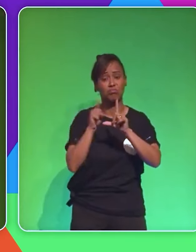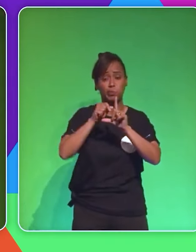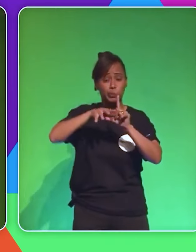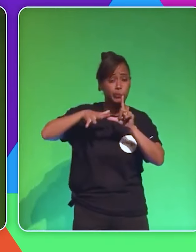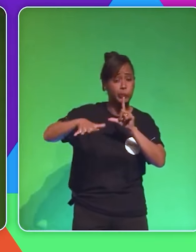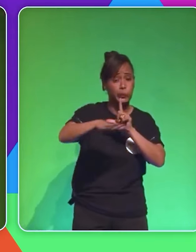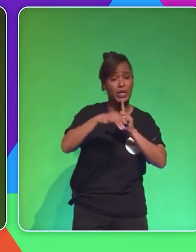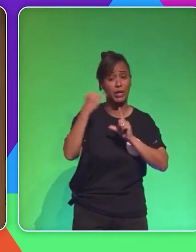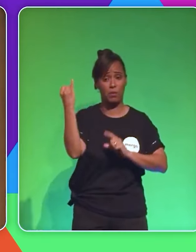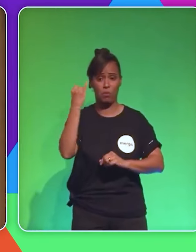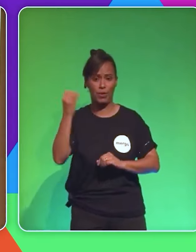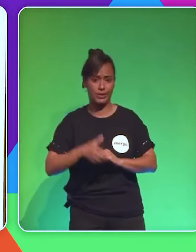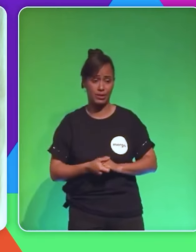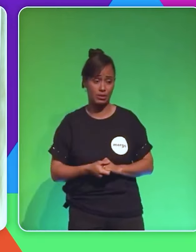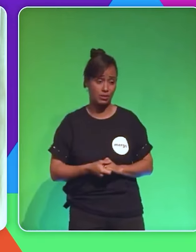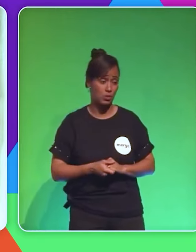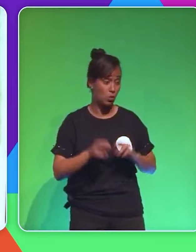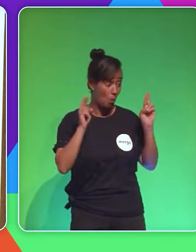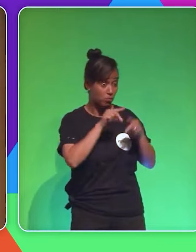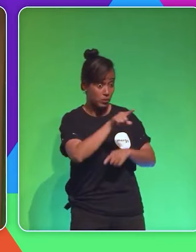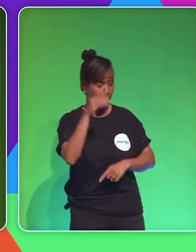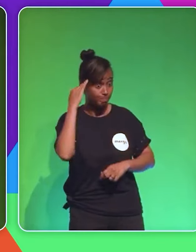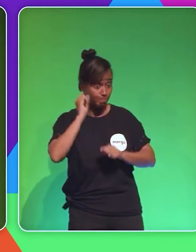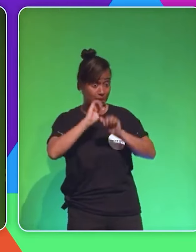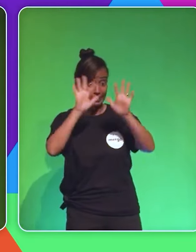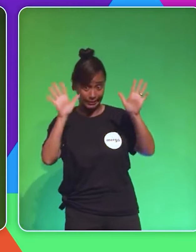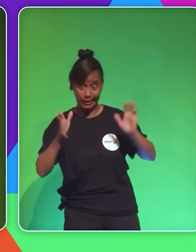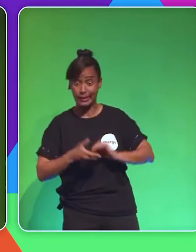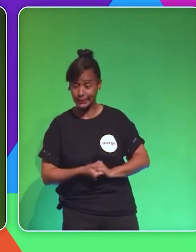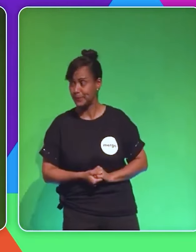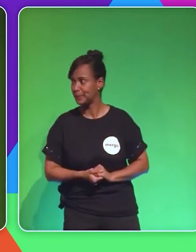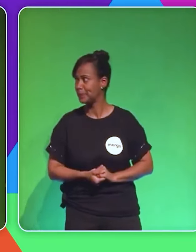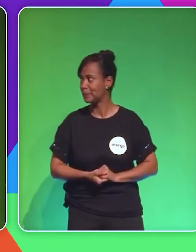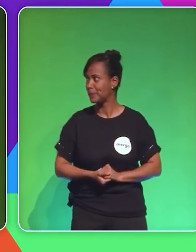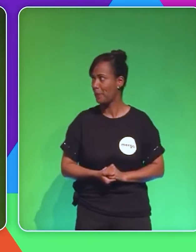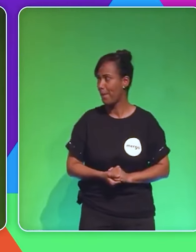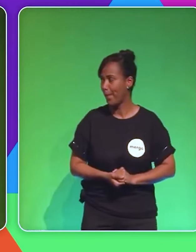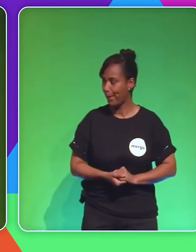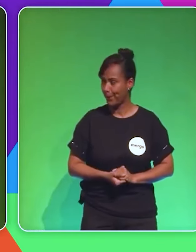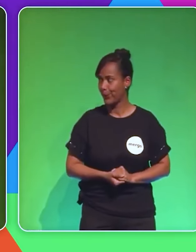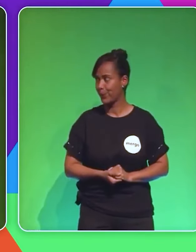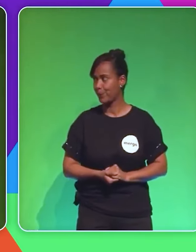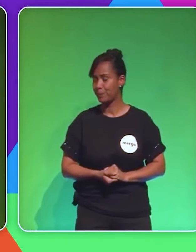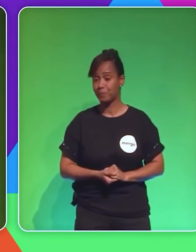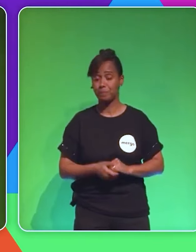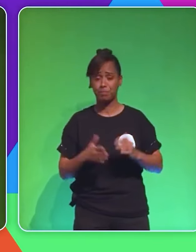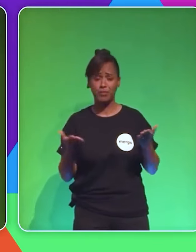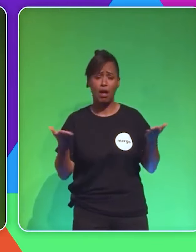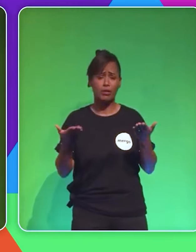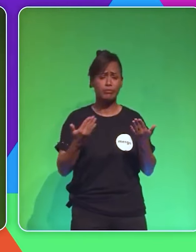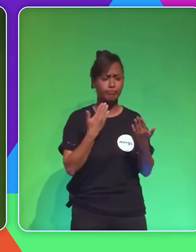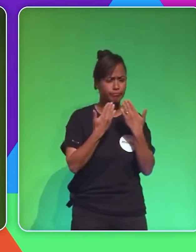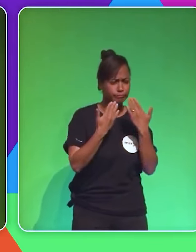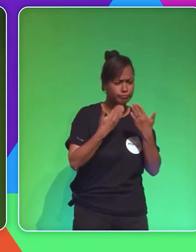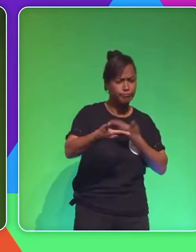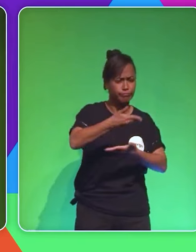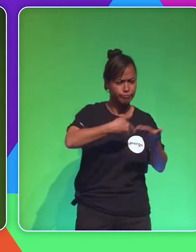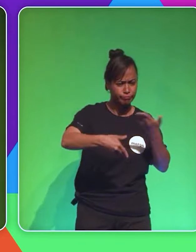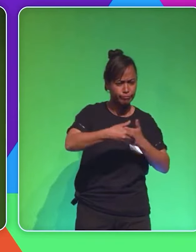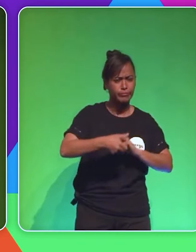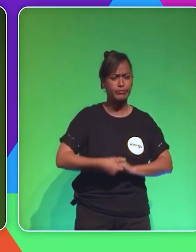coisas espero representá-los outras em outras outras coisas enfim vamos trocar uma ideia sobre